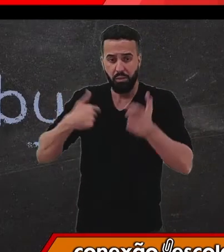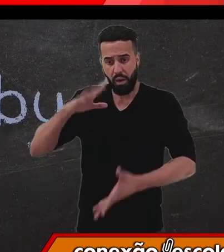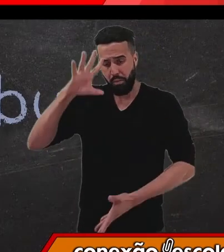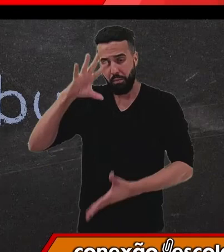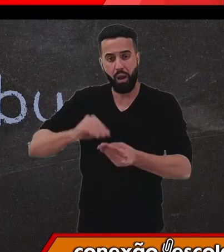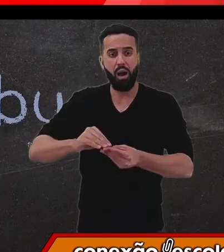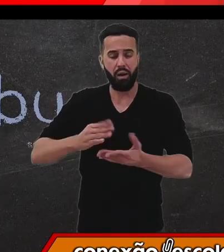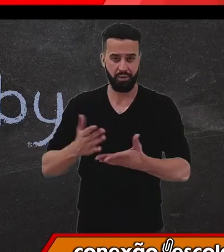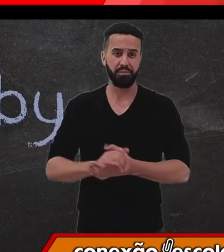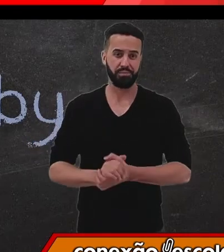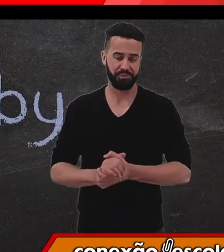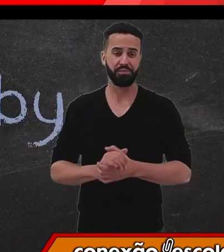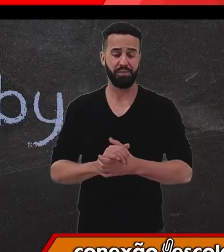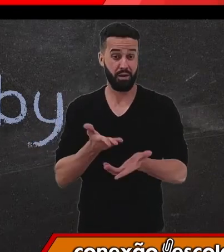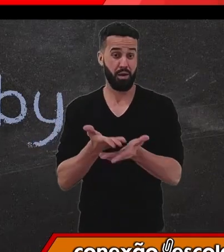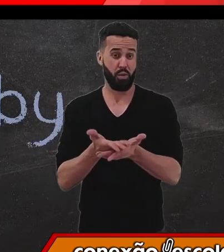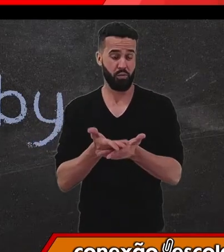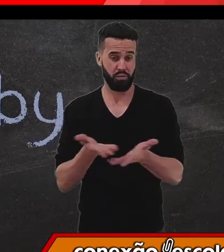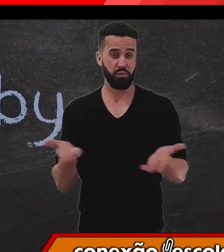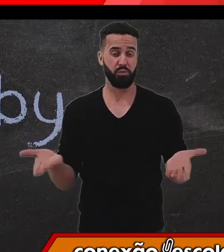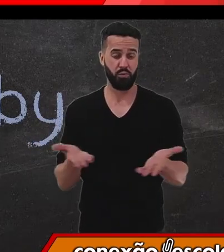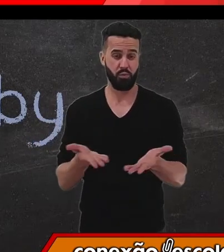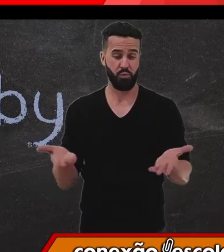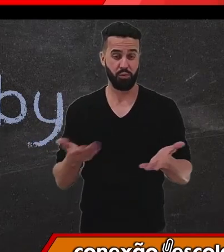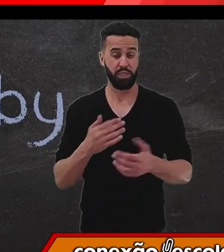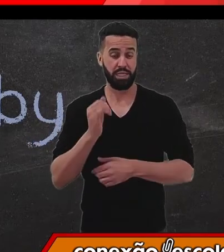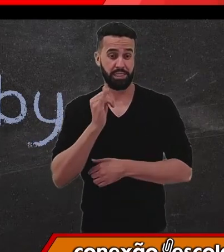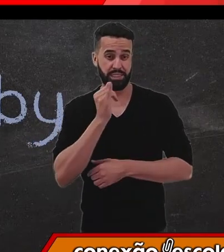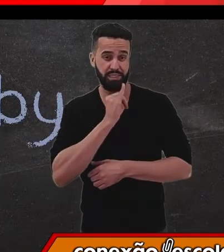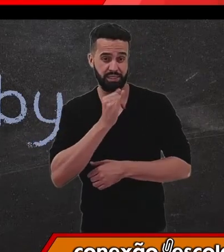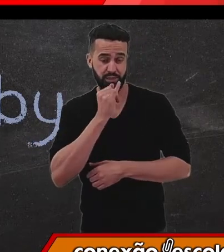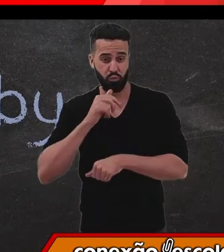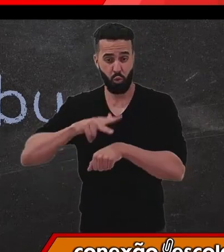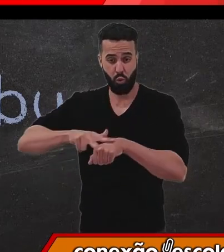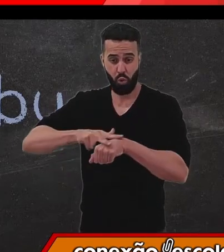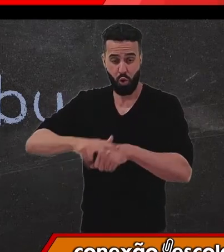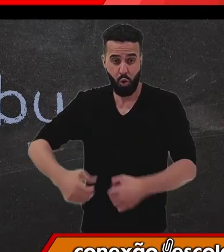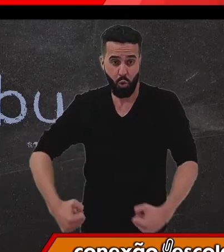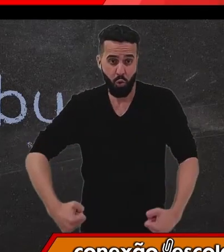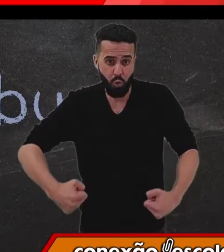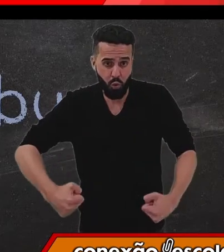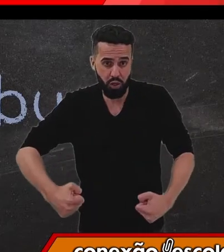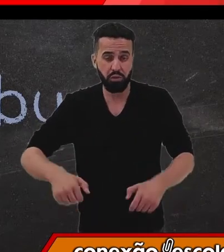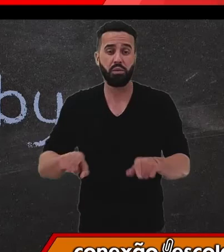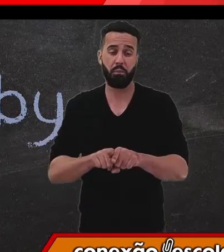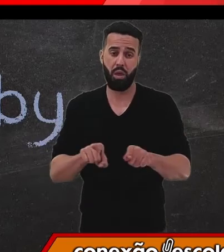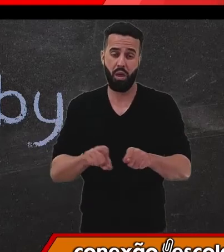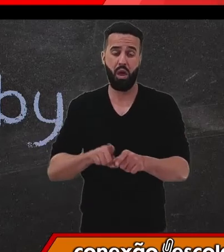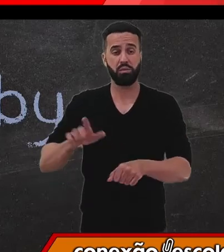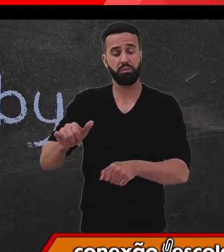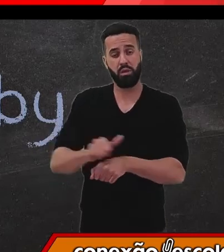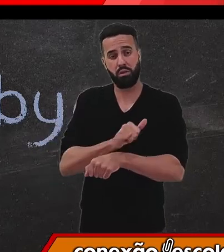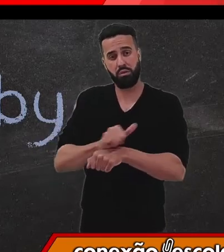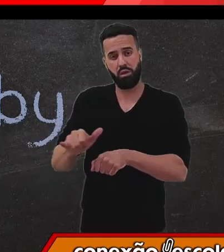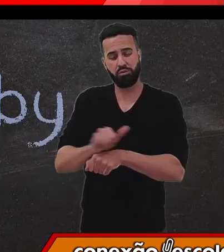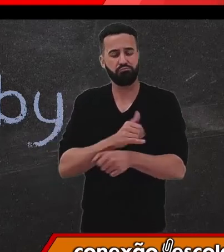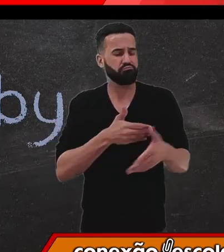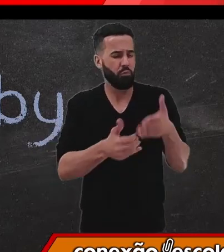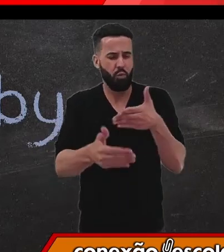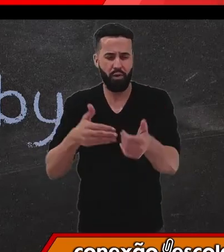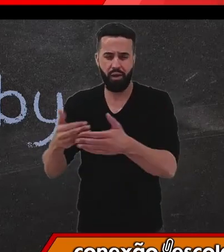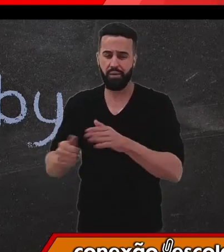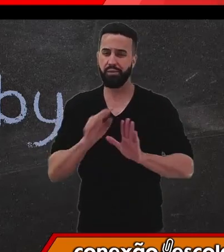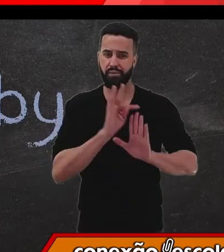aula de hoje, eu exemplifiquei com esse personagem Hulk, mas essas estratégias servem para qualquer